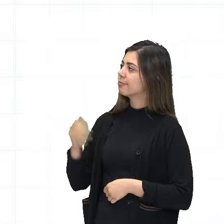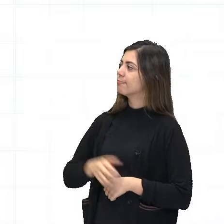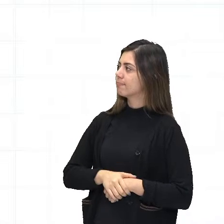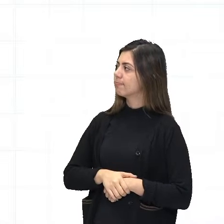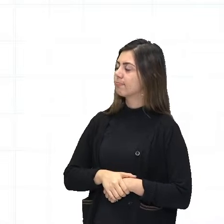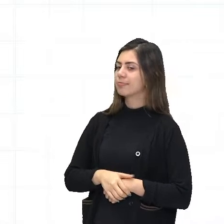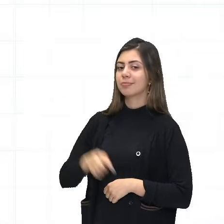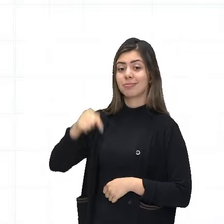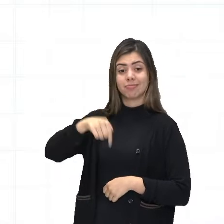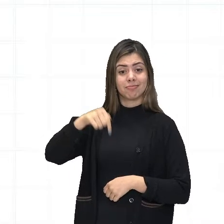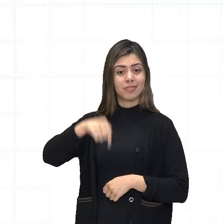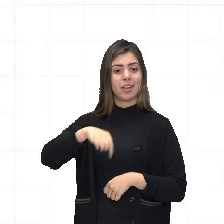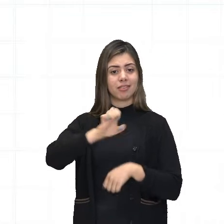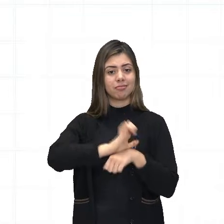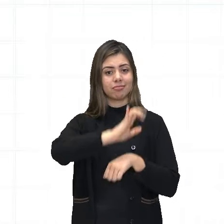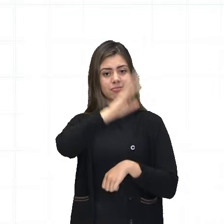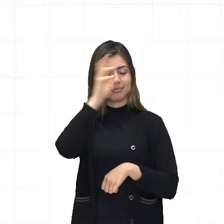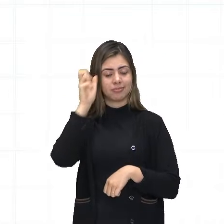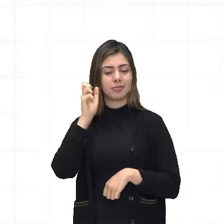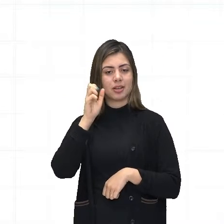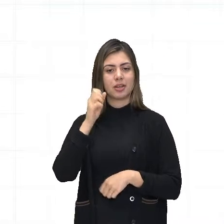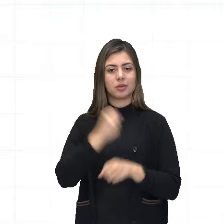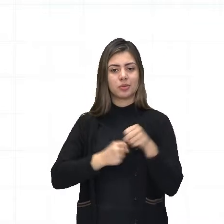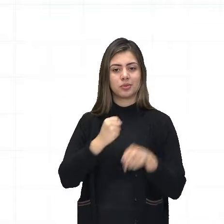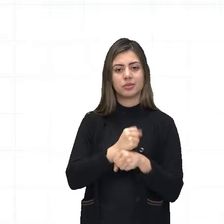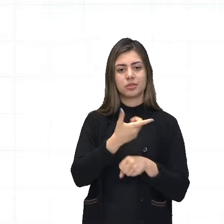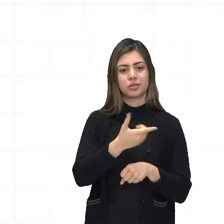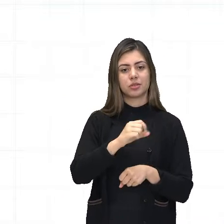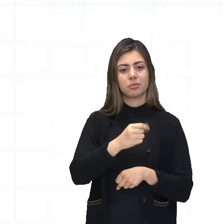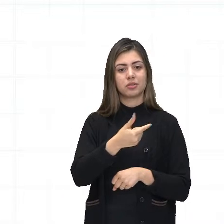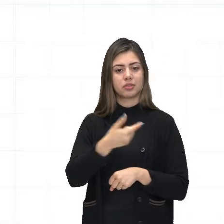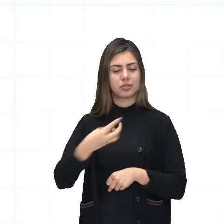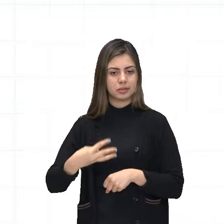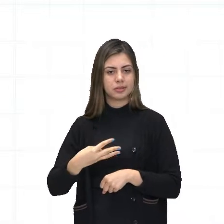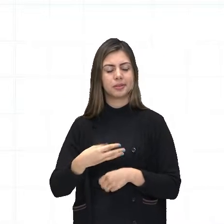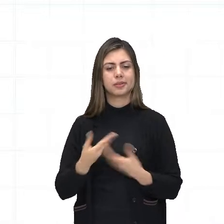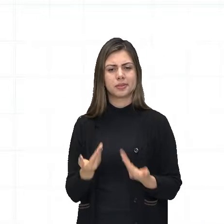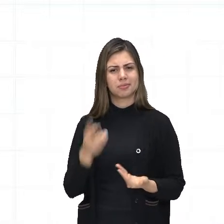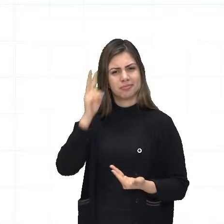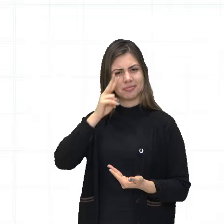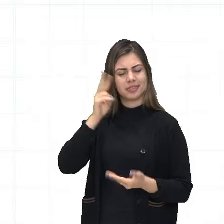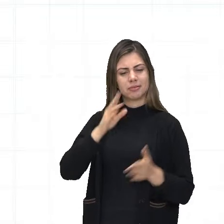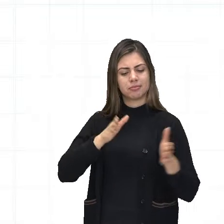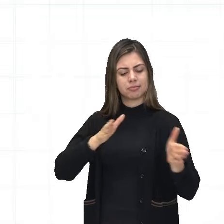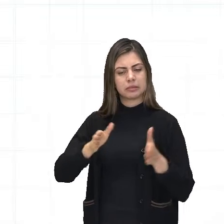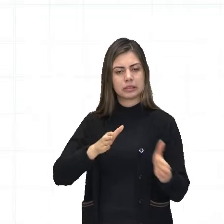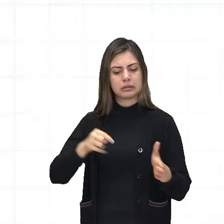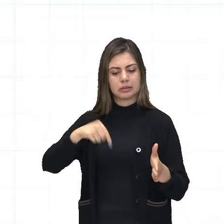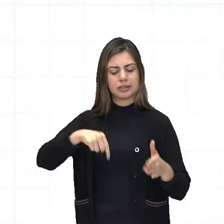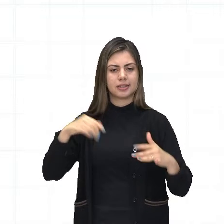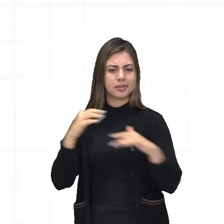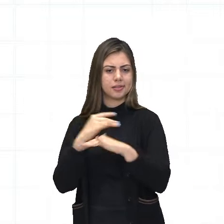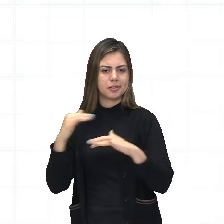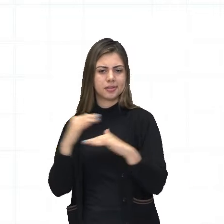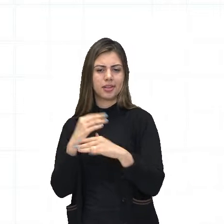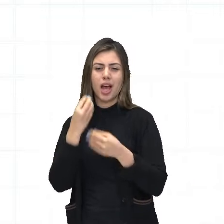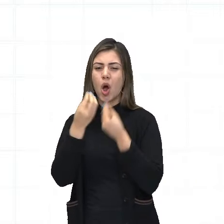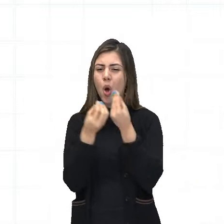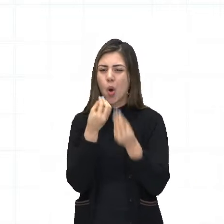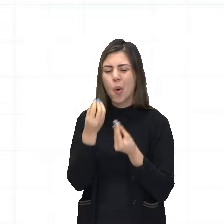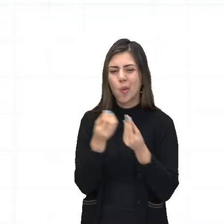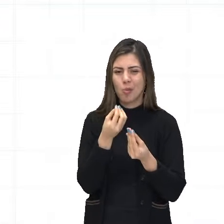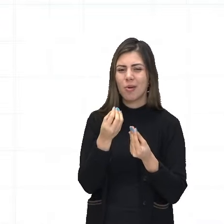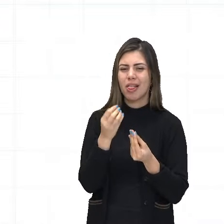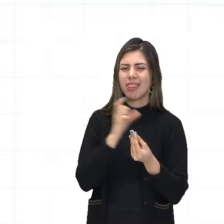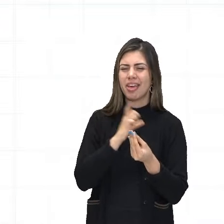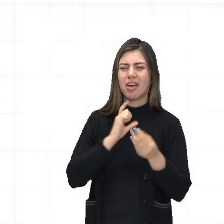da cidade de Manaus em 2023, naquele momento em que a cidade estava coberta por